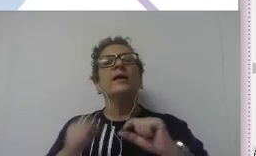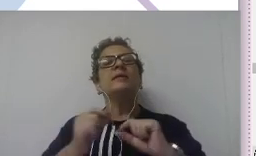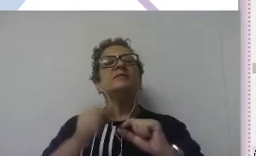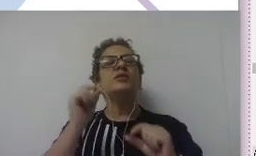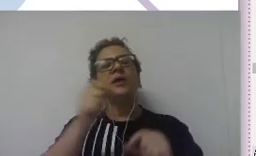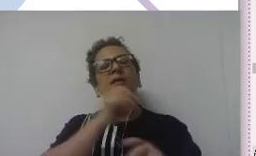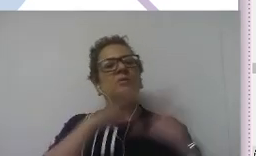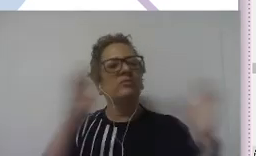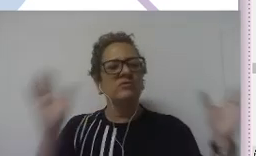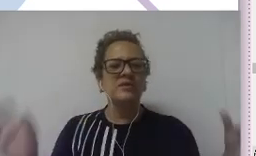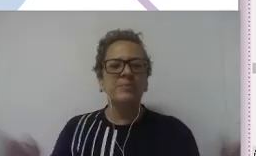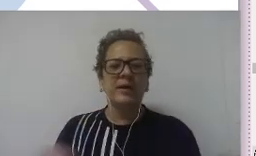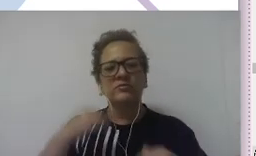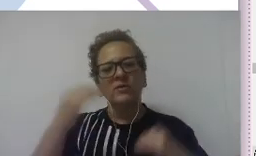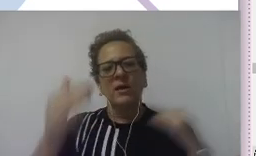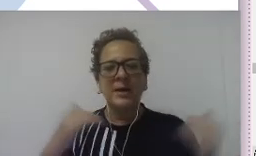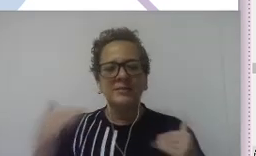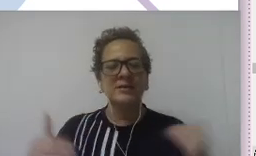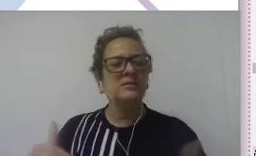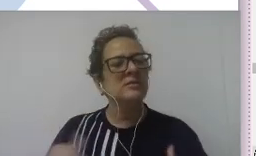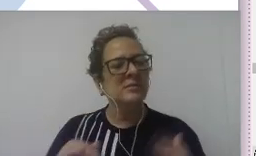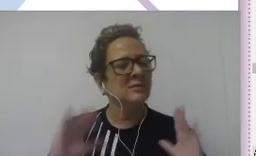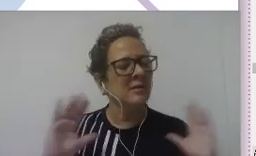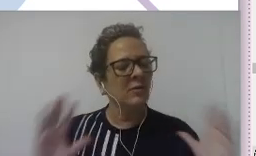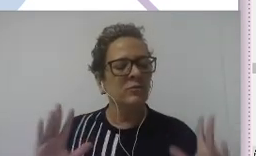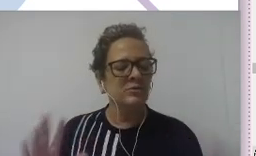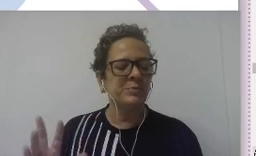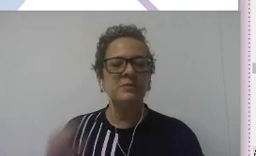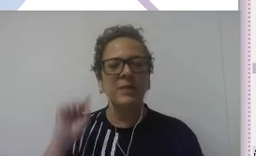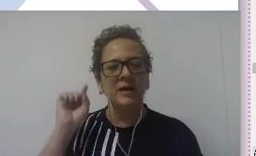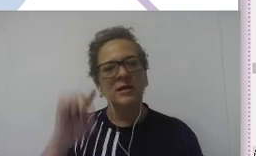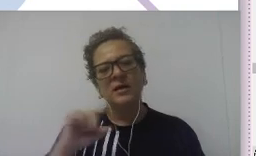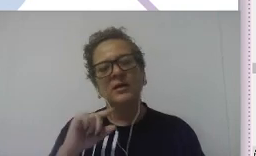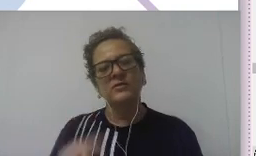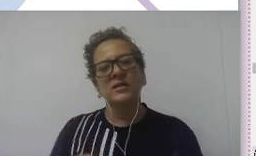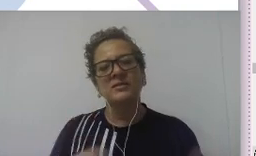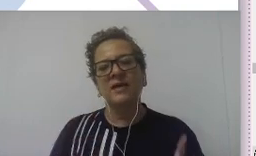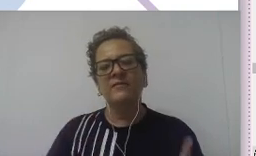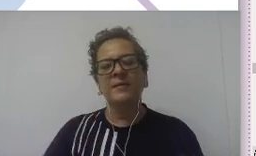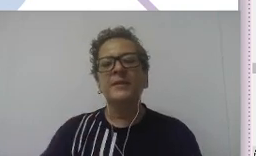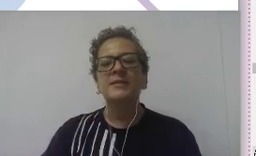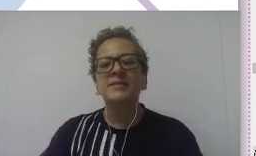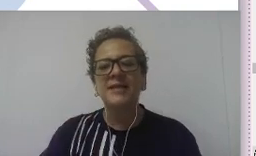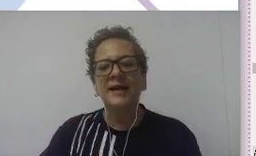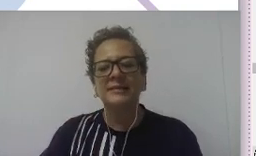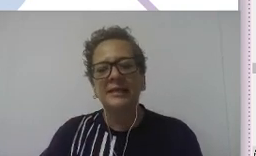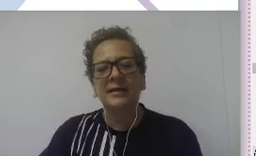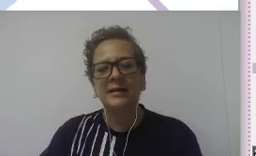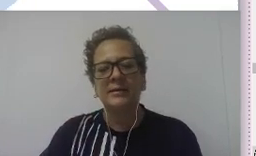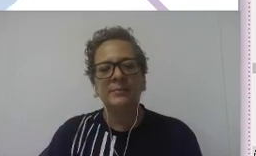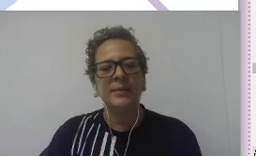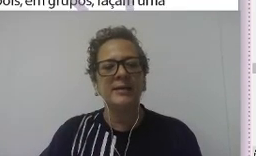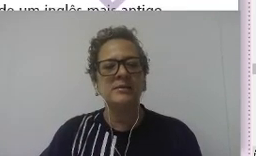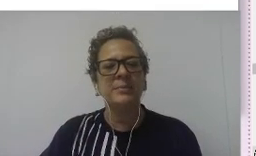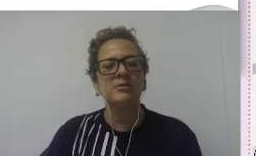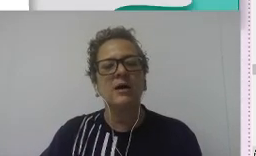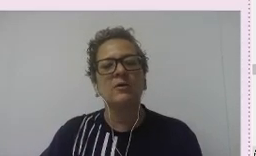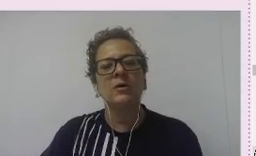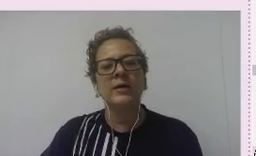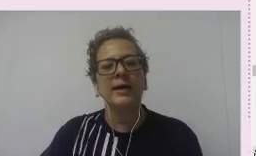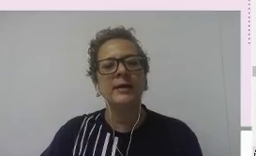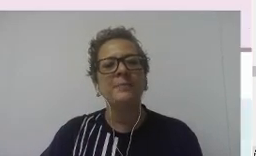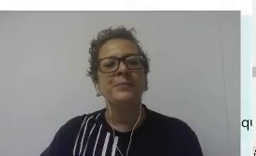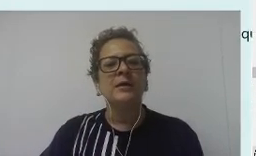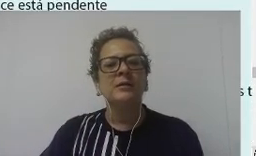teatral. Existem ainda outros aspectos, mas esses são os principais que vocês devem se ater. Beleza,